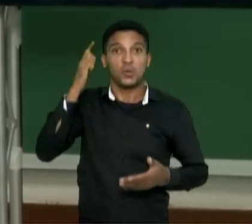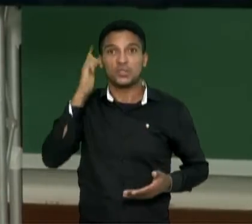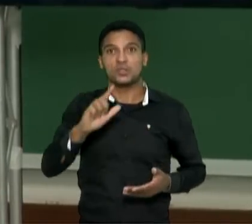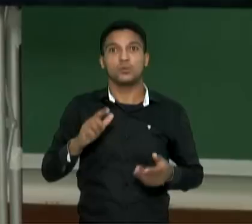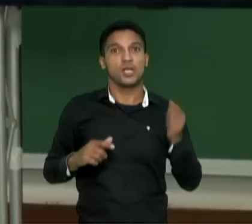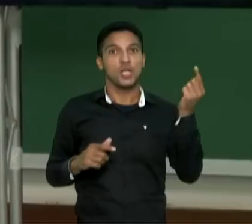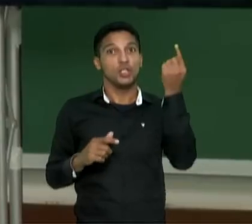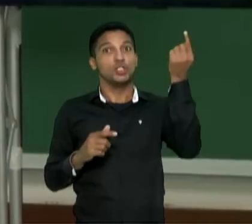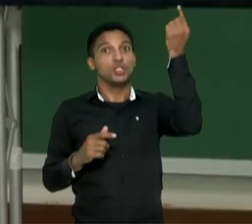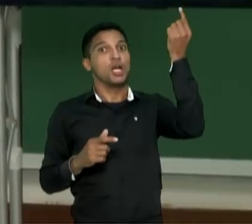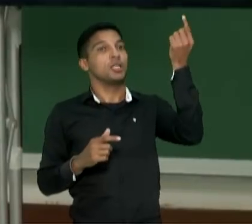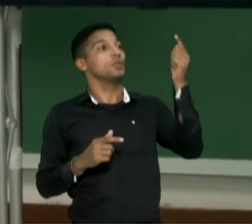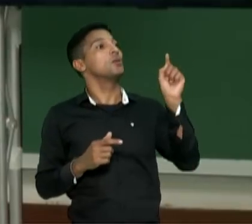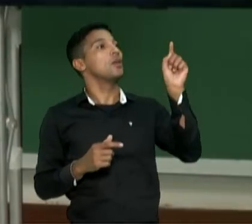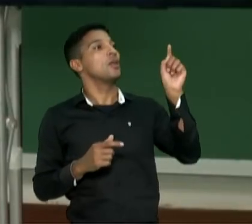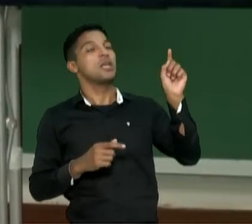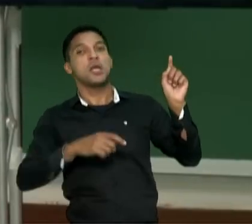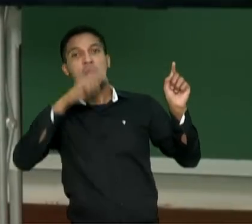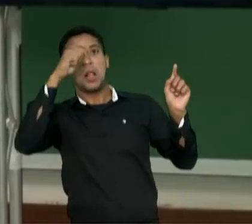relação bíblica.